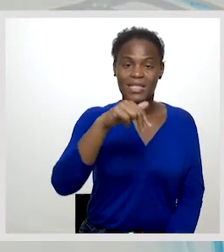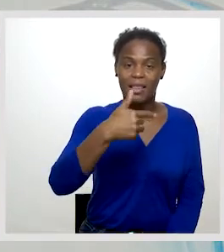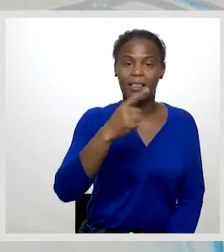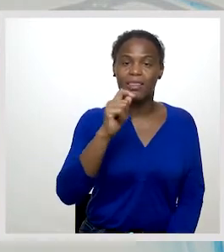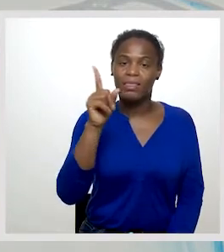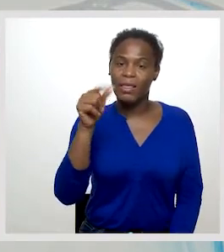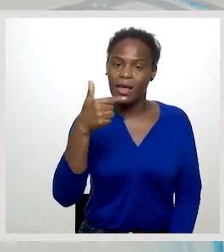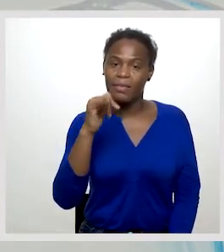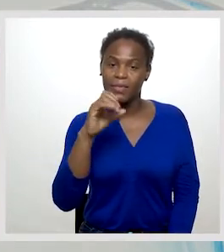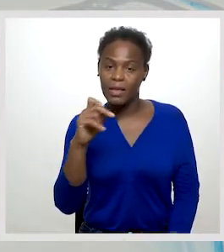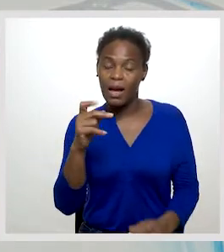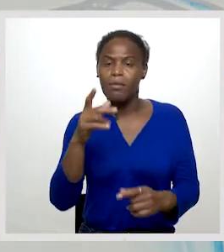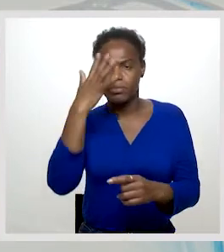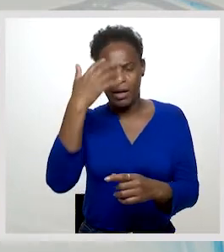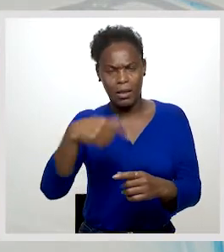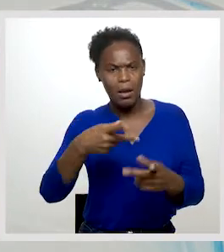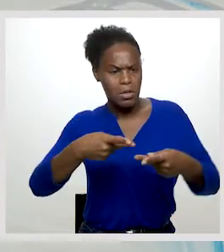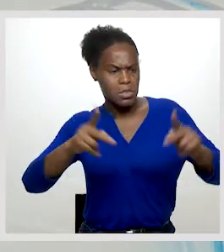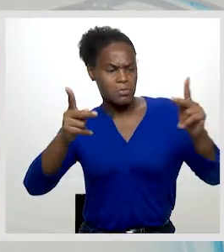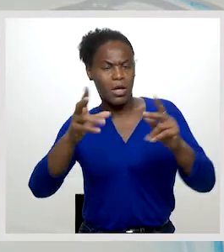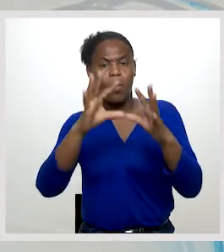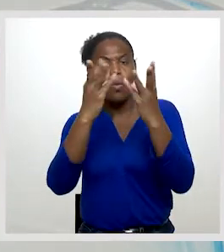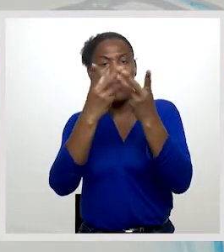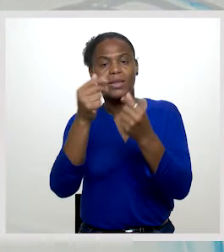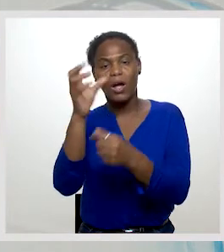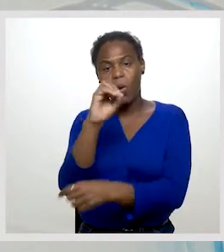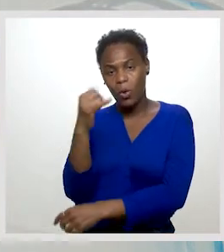de libertar quantidade de oxigênio que